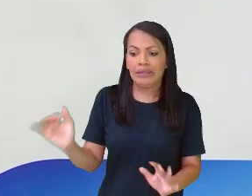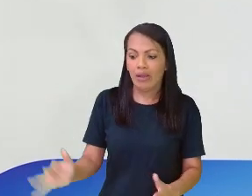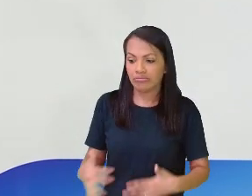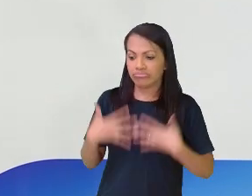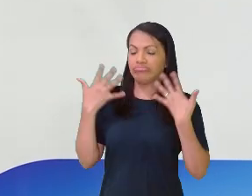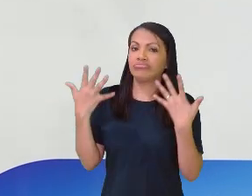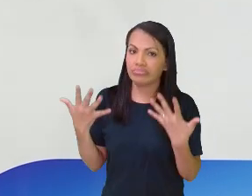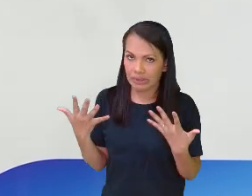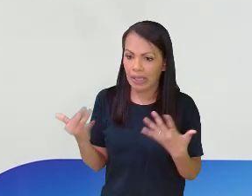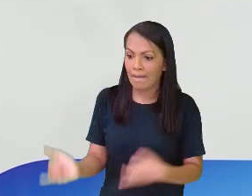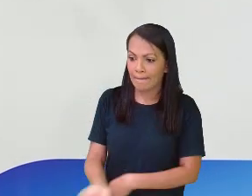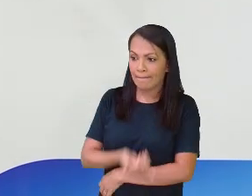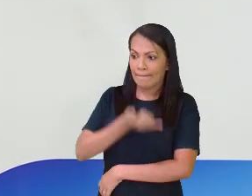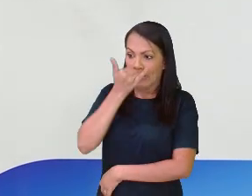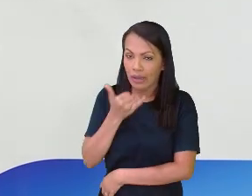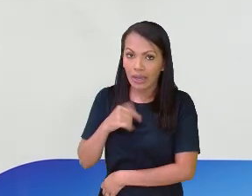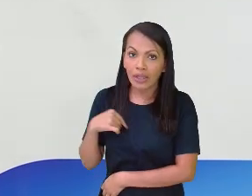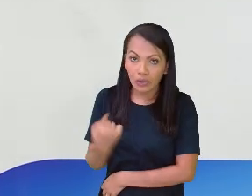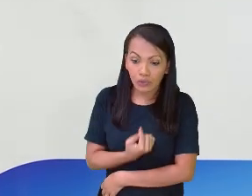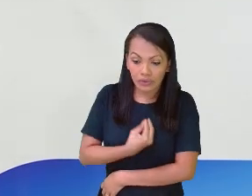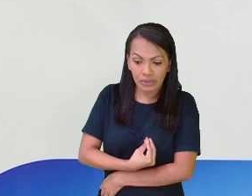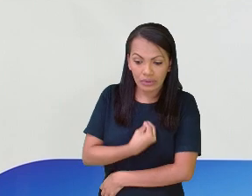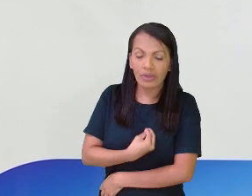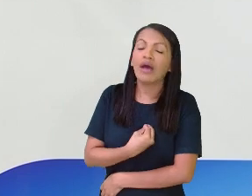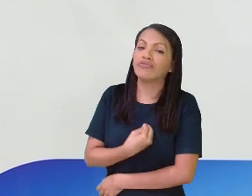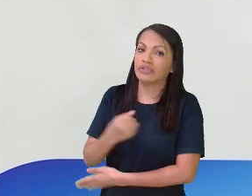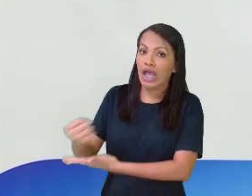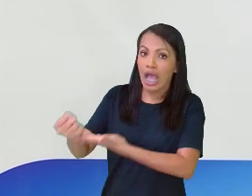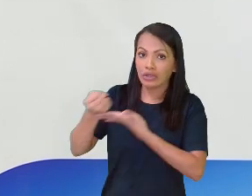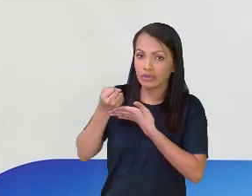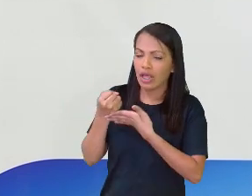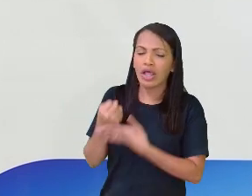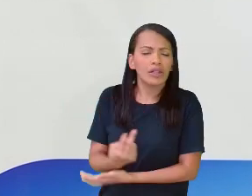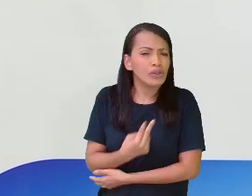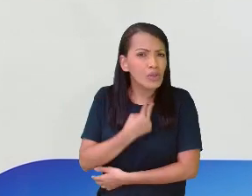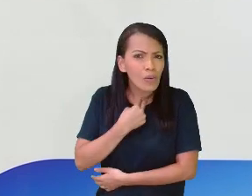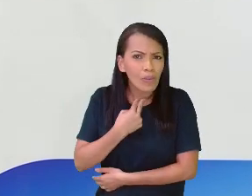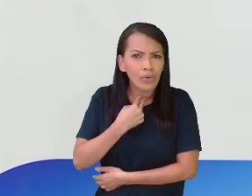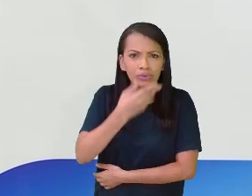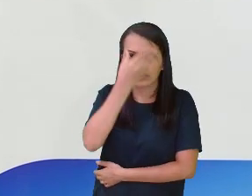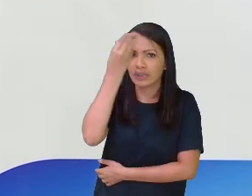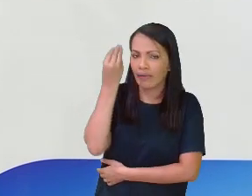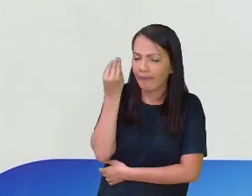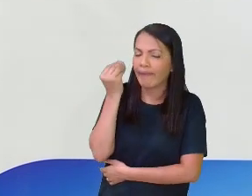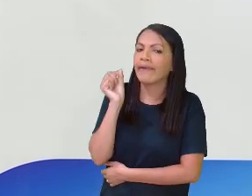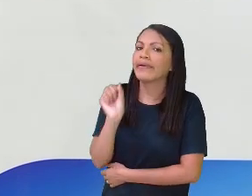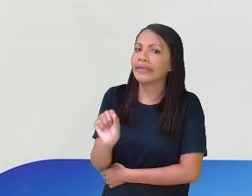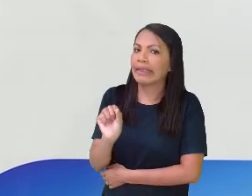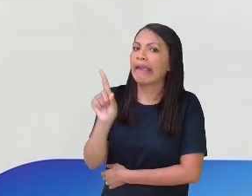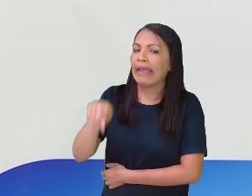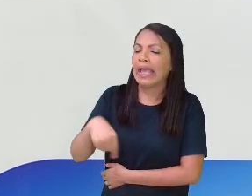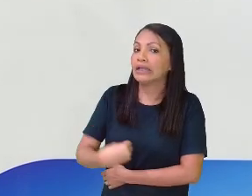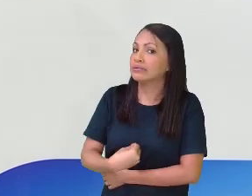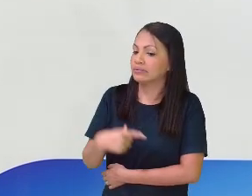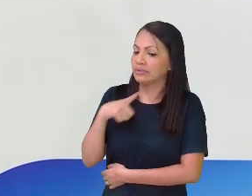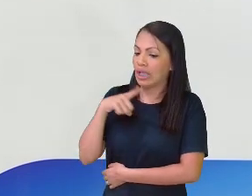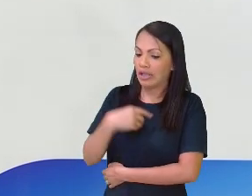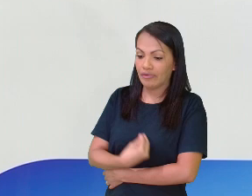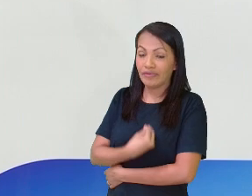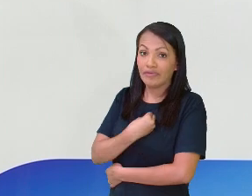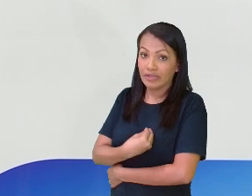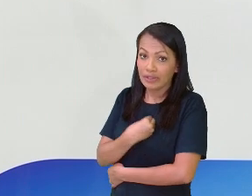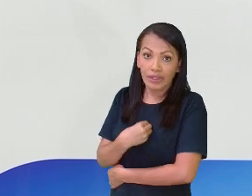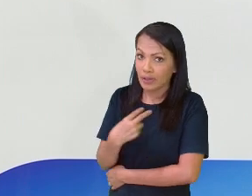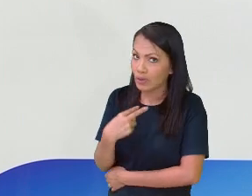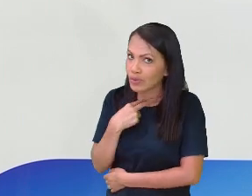nenhum prejuízo e ela possa nos ajudar, tá certo? Porque a gente não pode esquecer que a barata é um ser vivo. A gente não pode